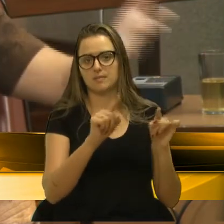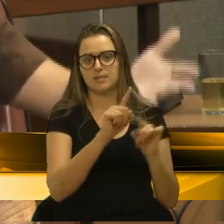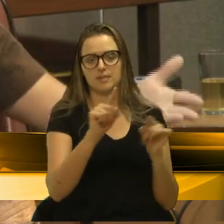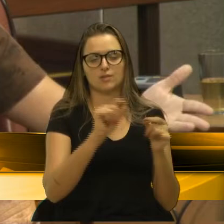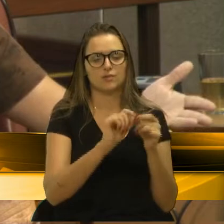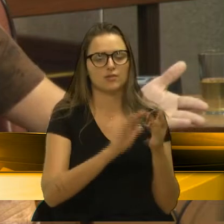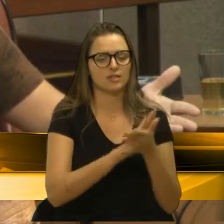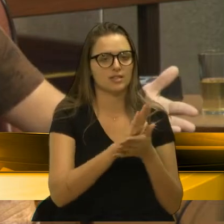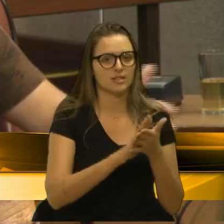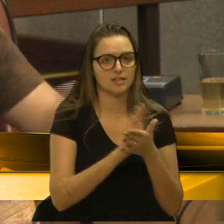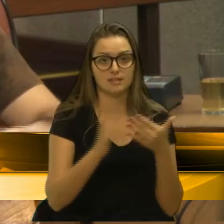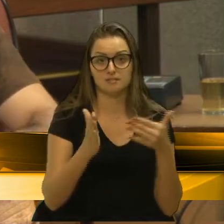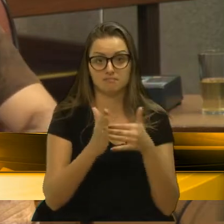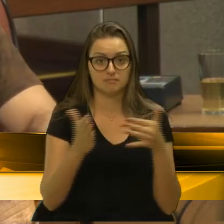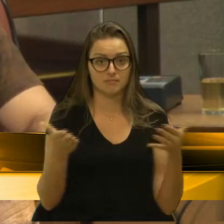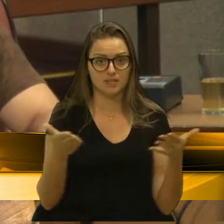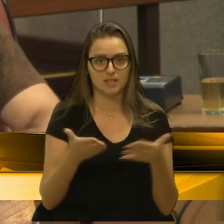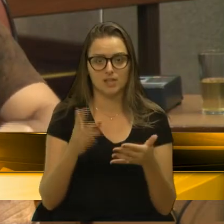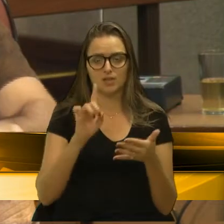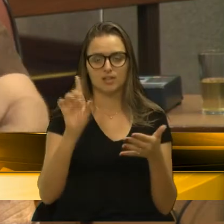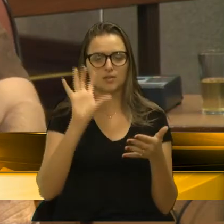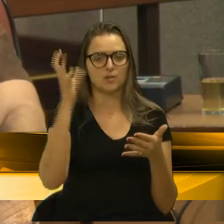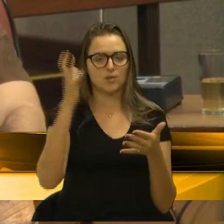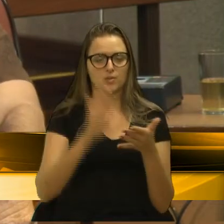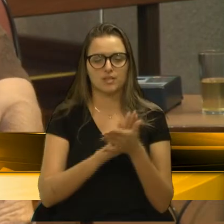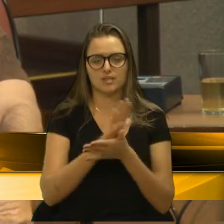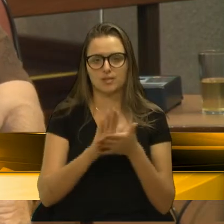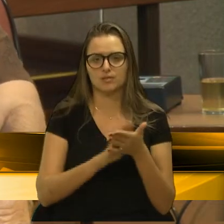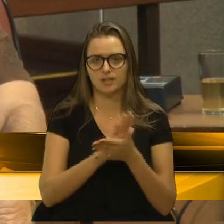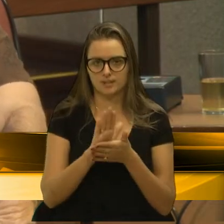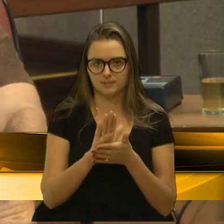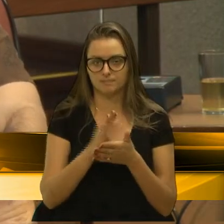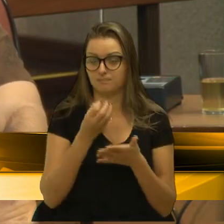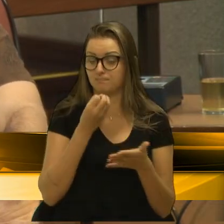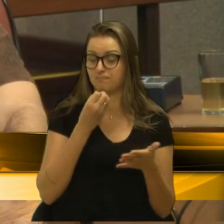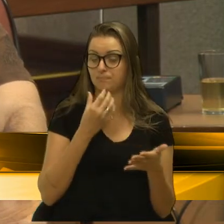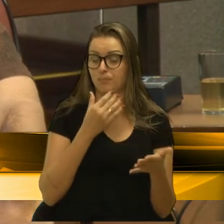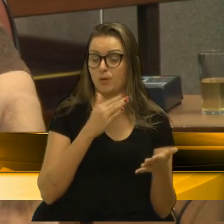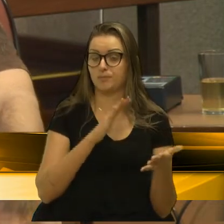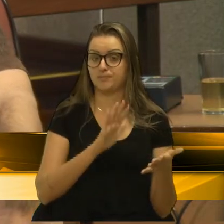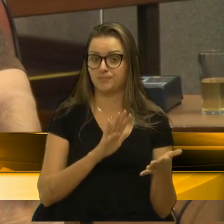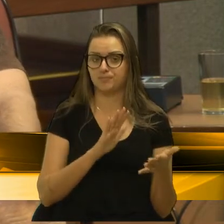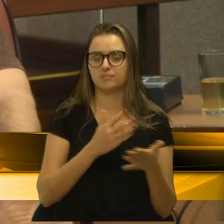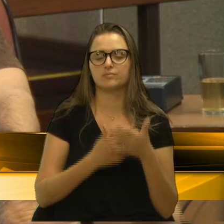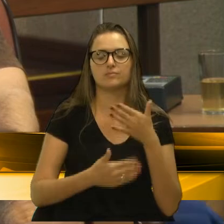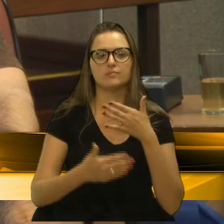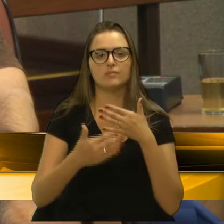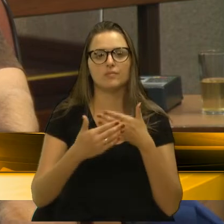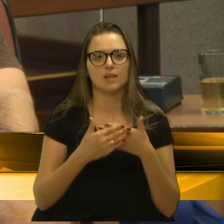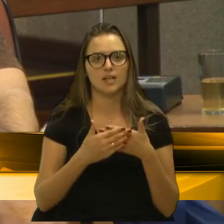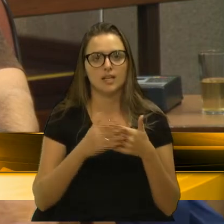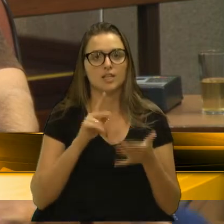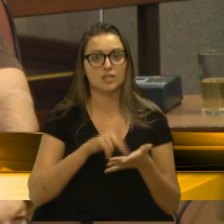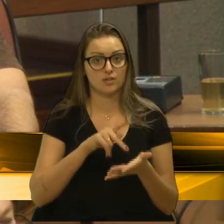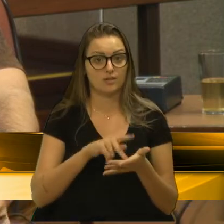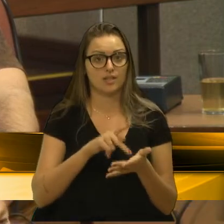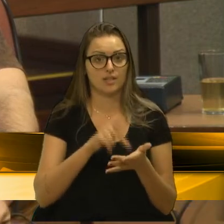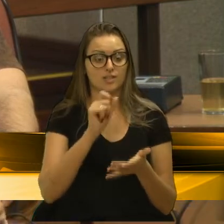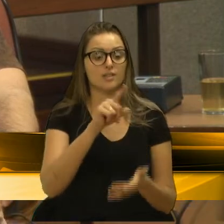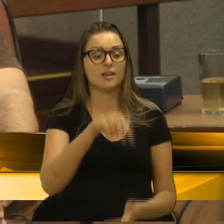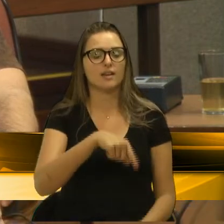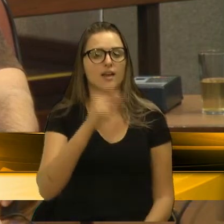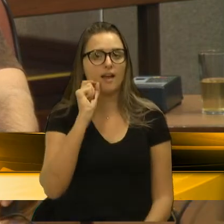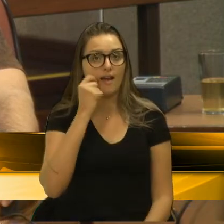até agora não aconteceu nada. Olha, vereador, os verdadeiros ratos